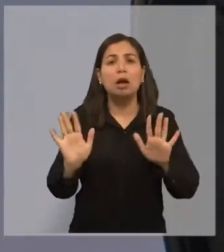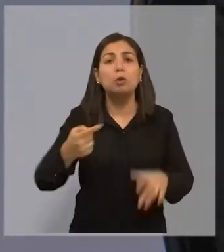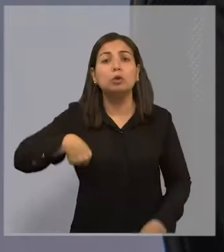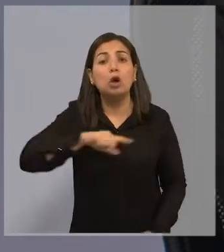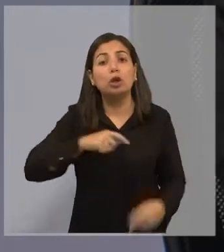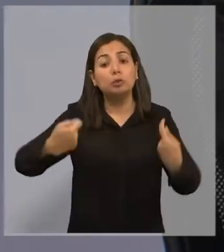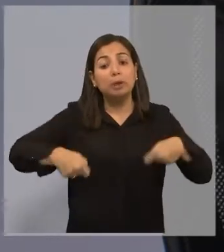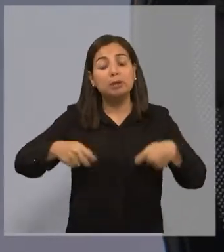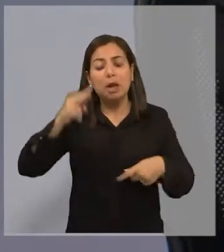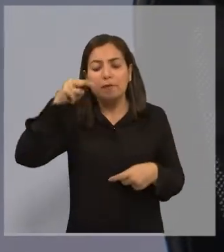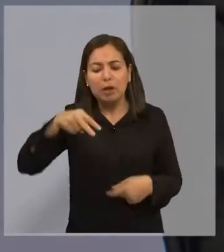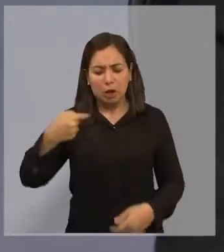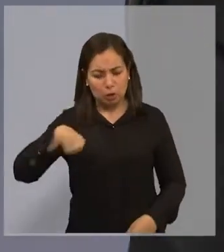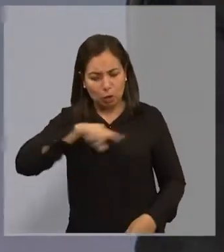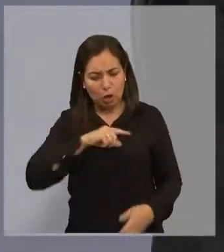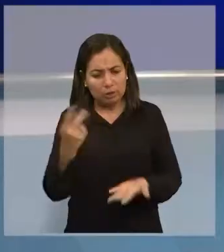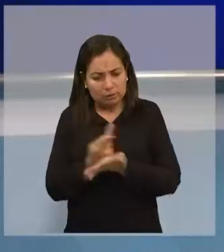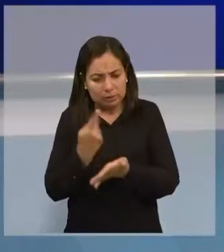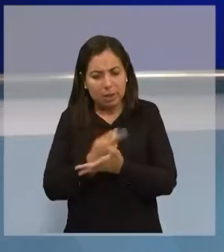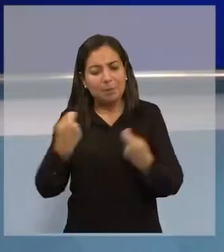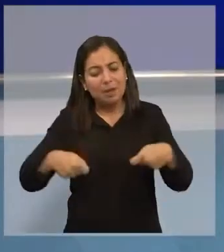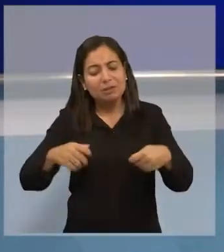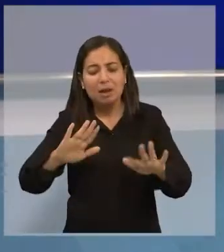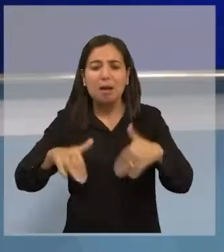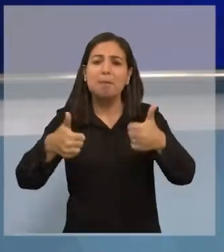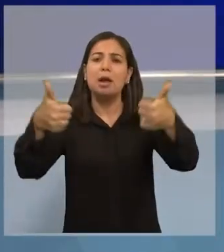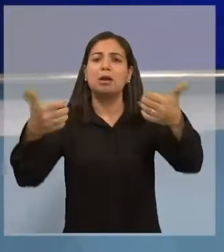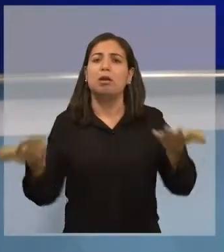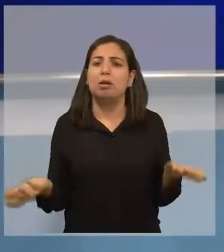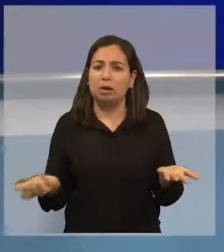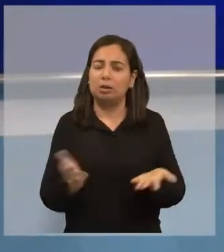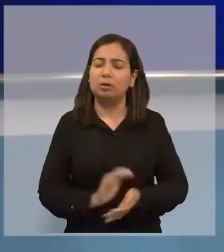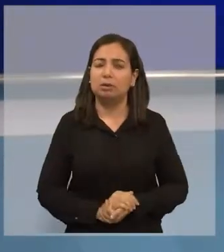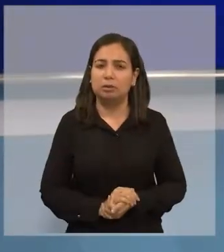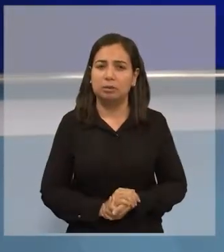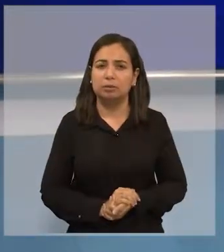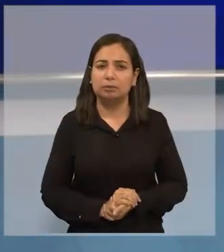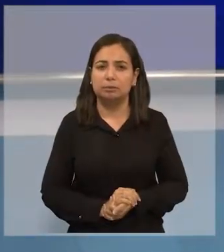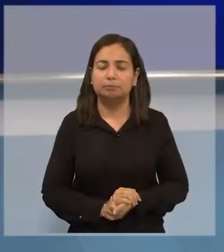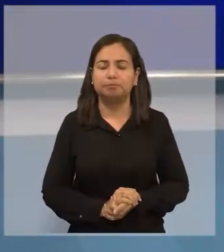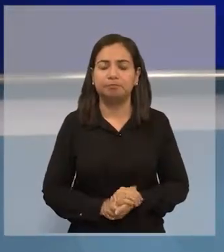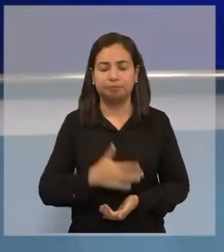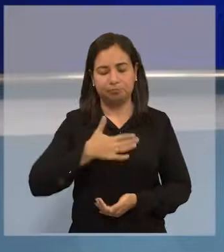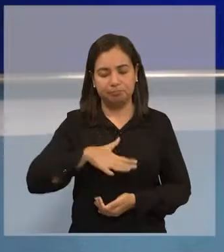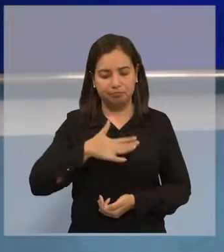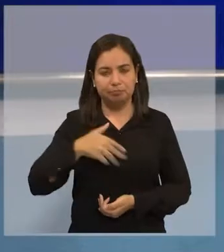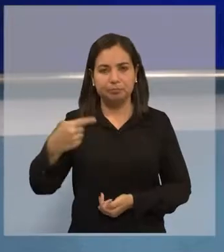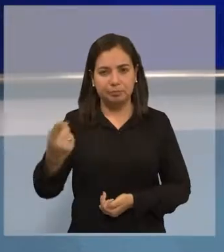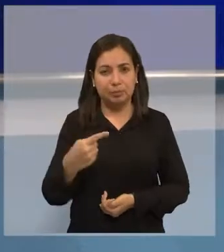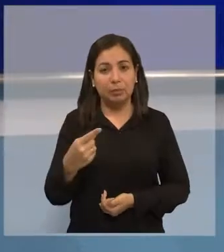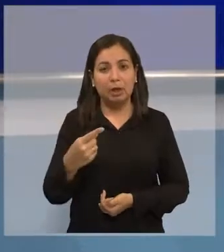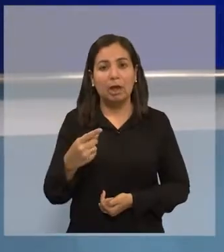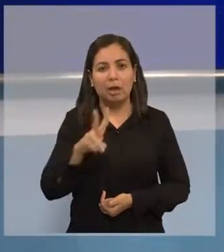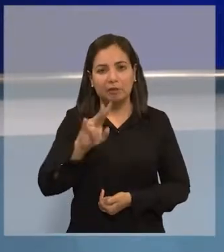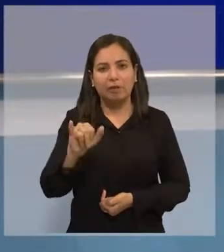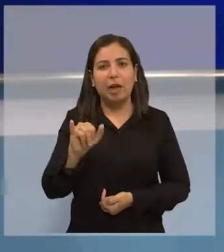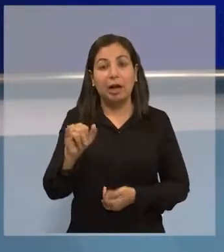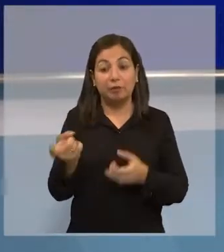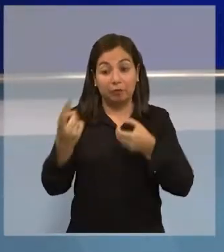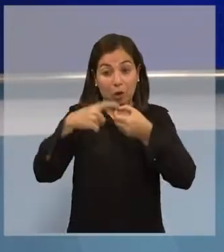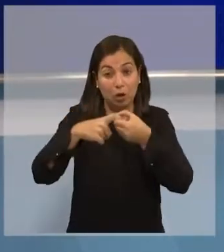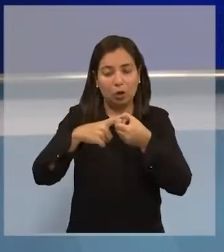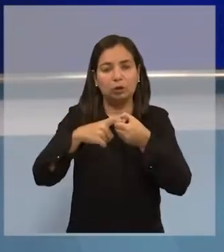erros e aprimorarmos a nossa cultura. Eu vou fazer mais um intervalo e quando voltarmos vamos propor